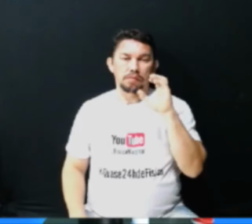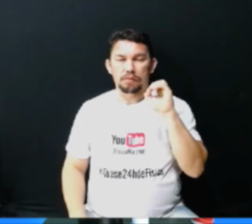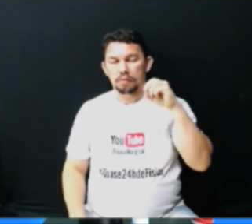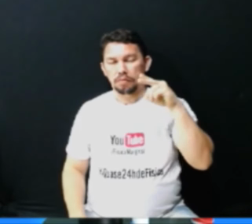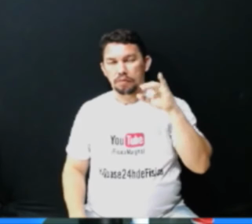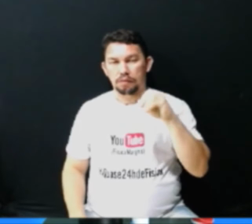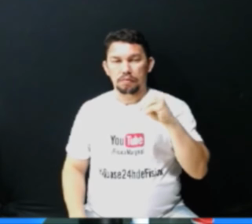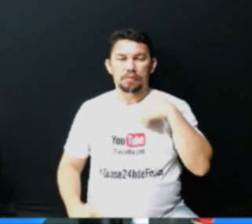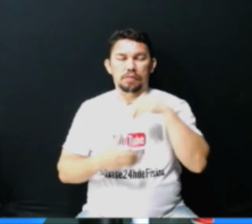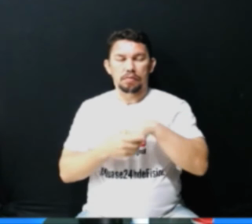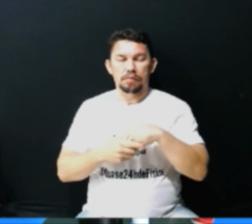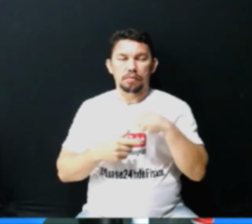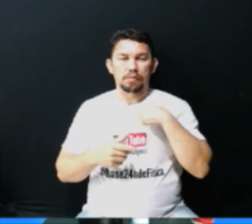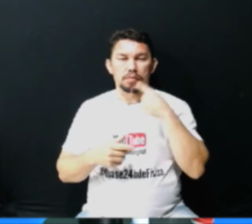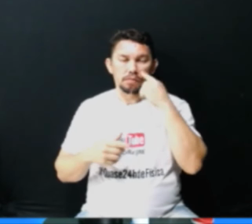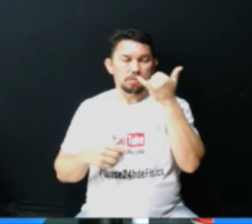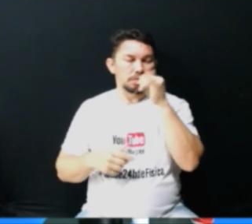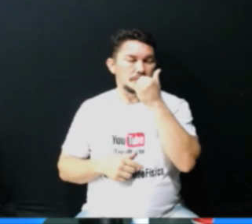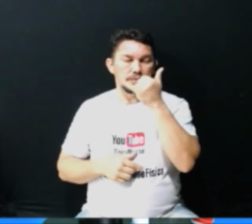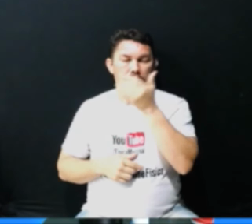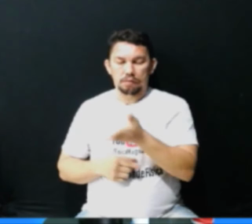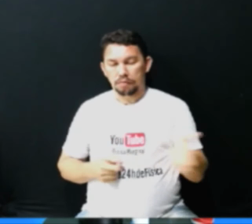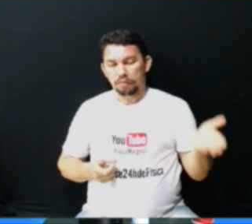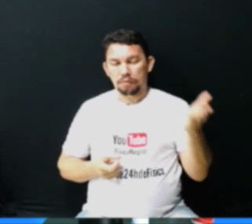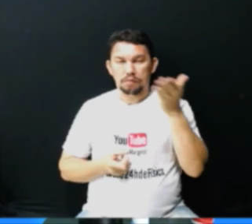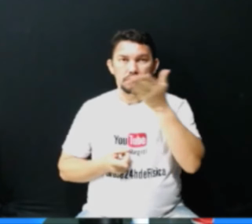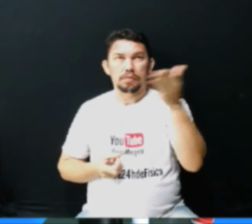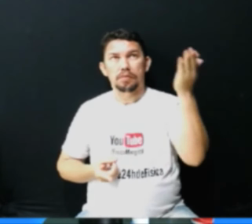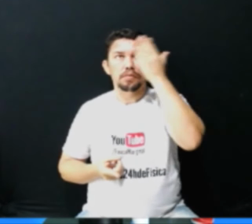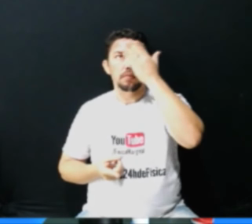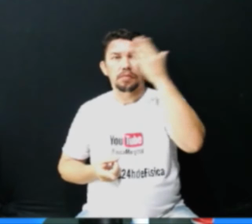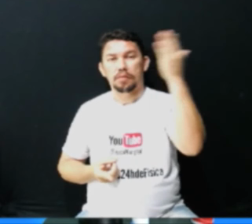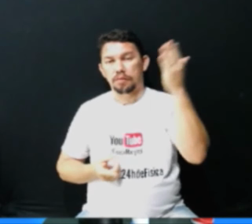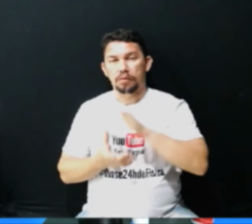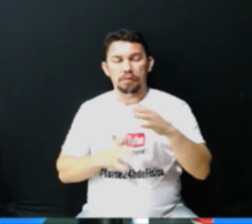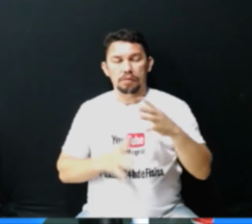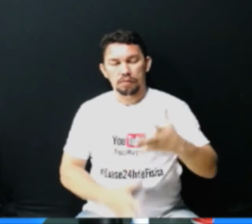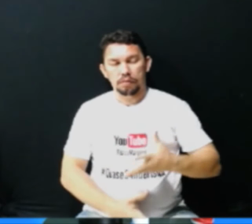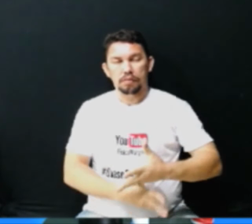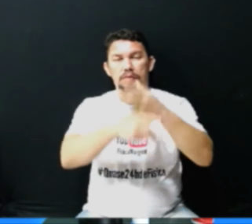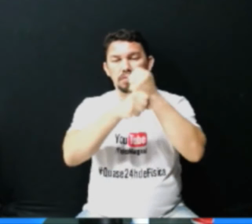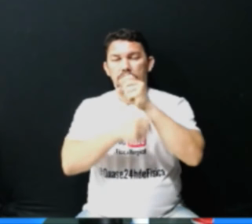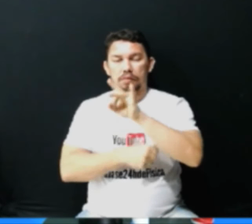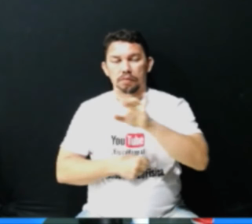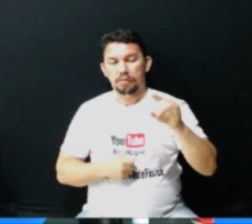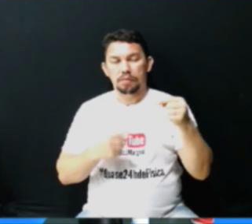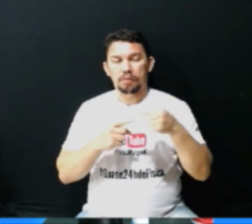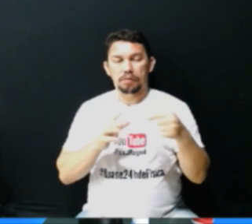a corrente que passa aqui, mais a corrente que passa aqui, a soma das correntes de cada uma das lâmpadas vai dar a corrente